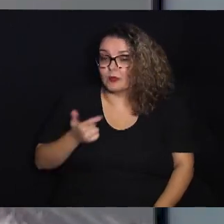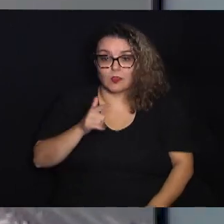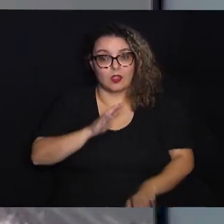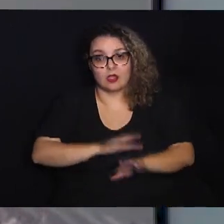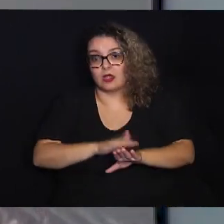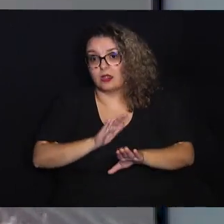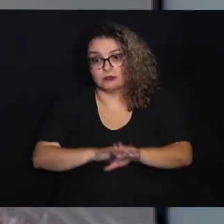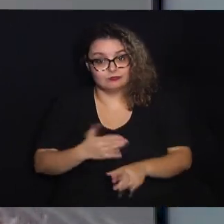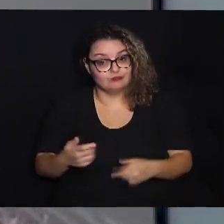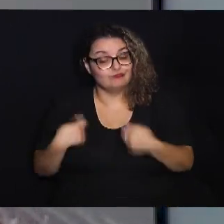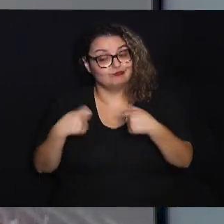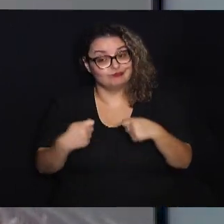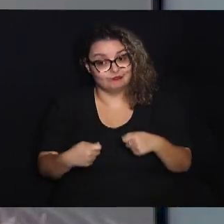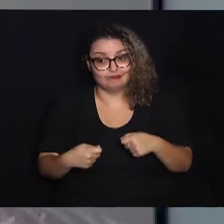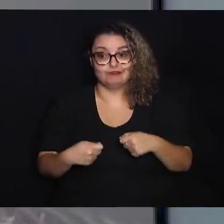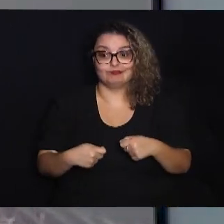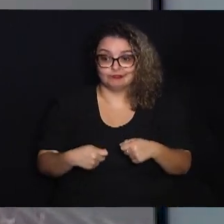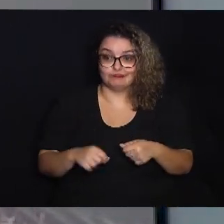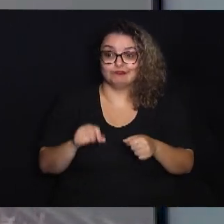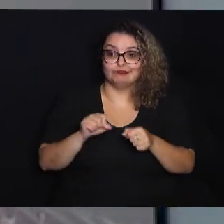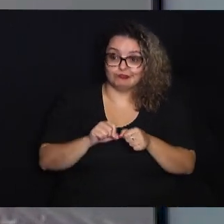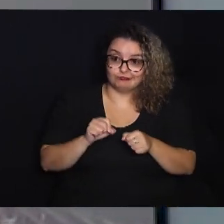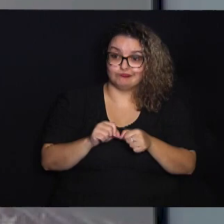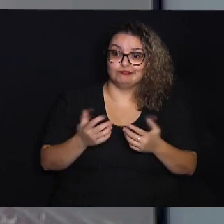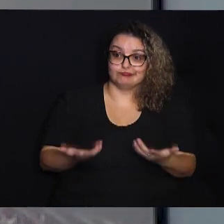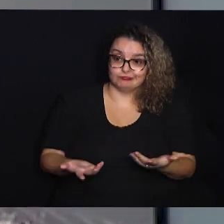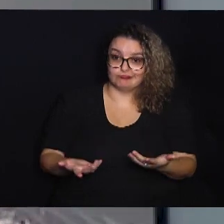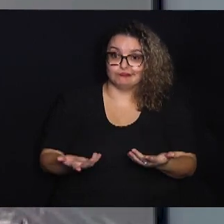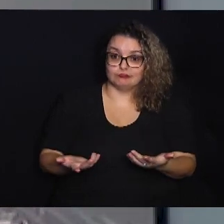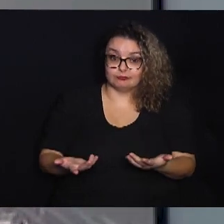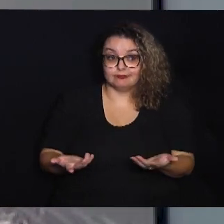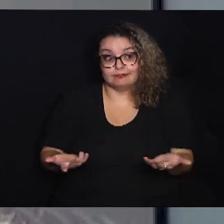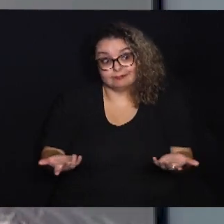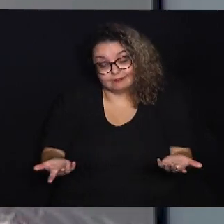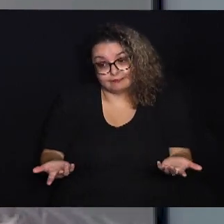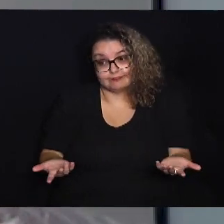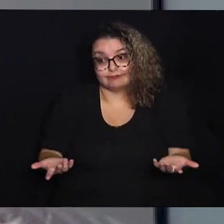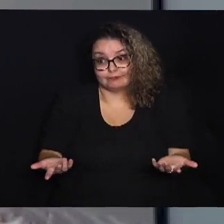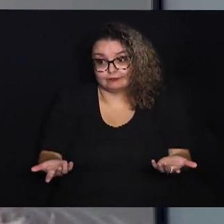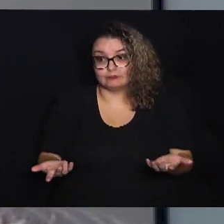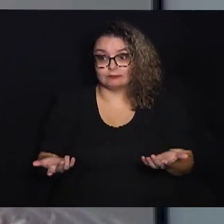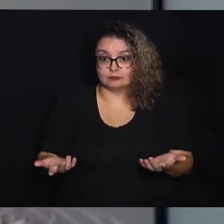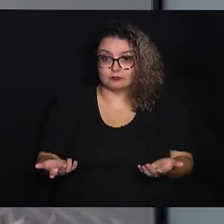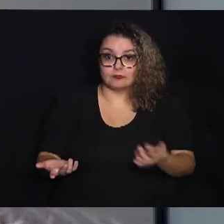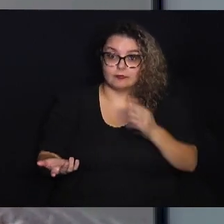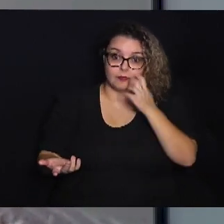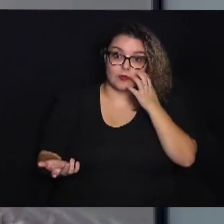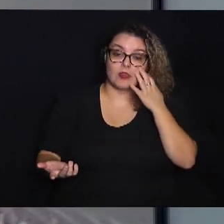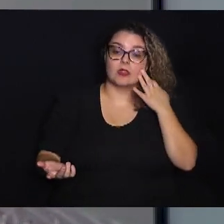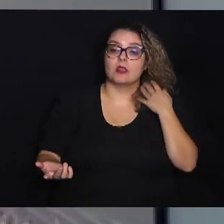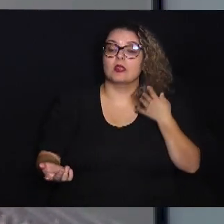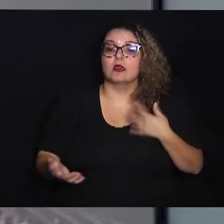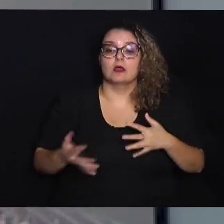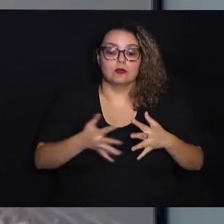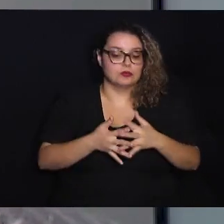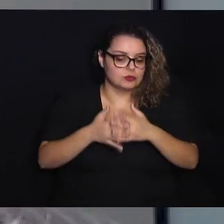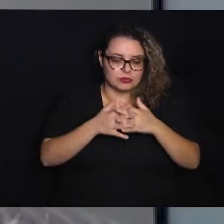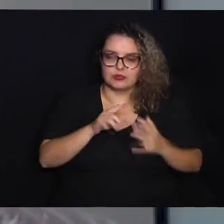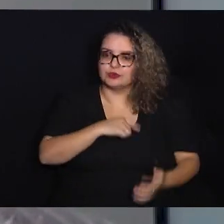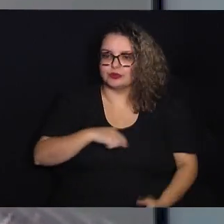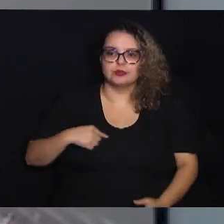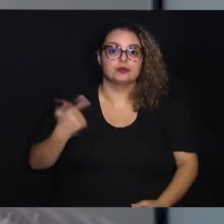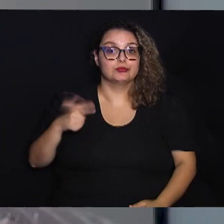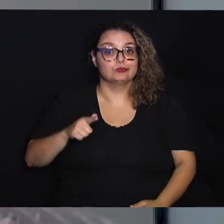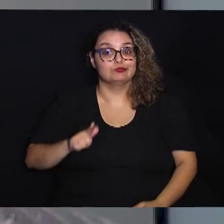não tomam medidas que deveriam ser tomadas, né? Então, com isso, eles continuam emitindo